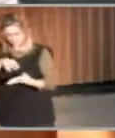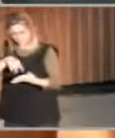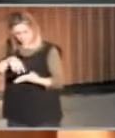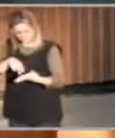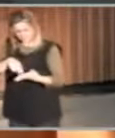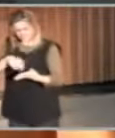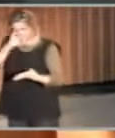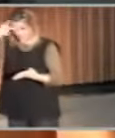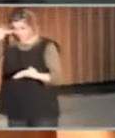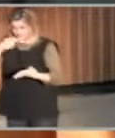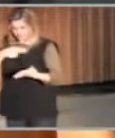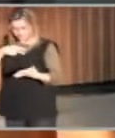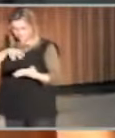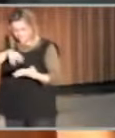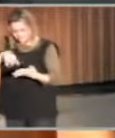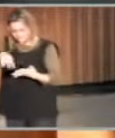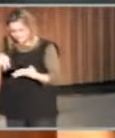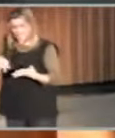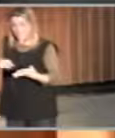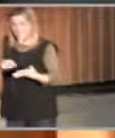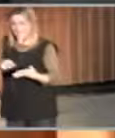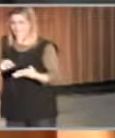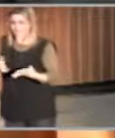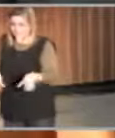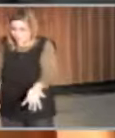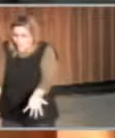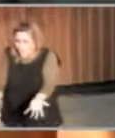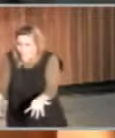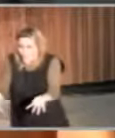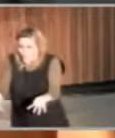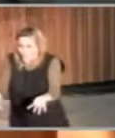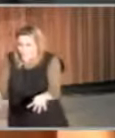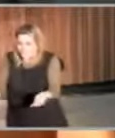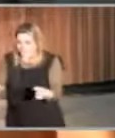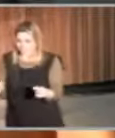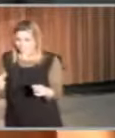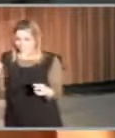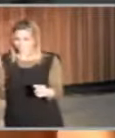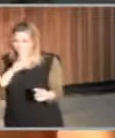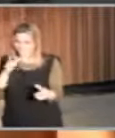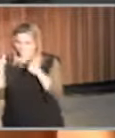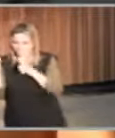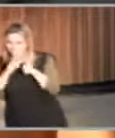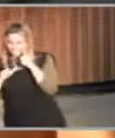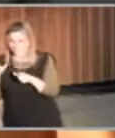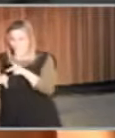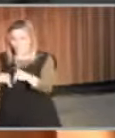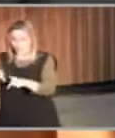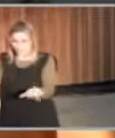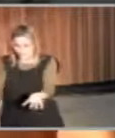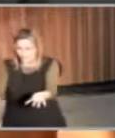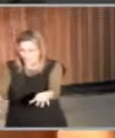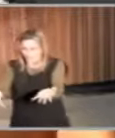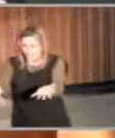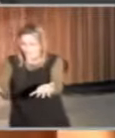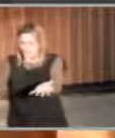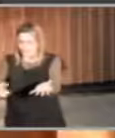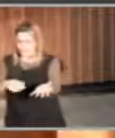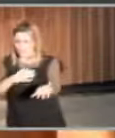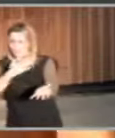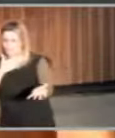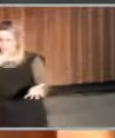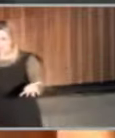texto era que eles conquistaram a terra aquela geração foi capaz de conquistar a